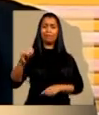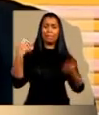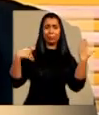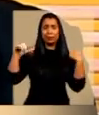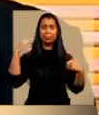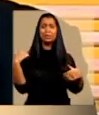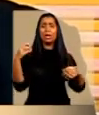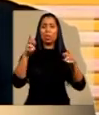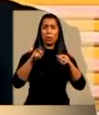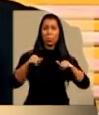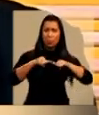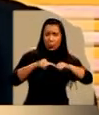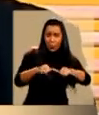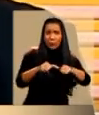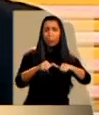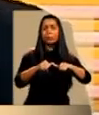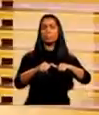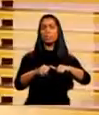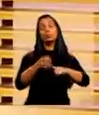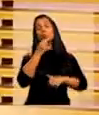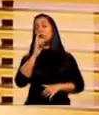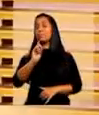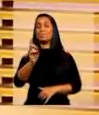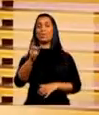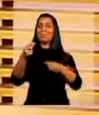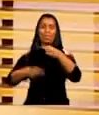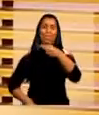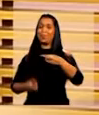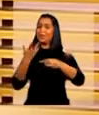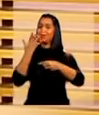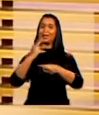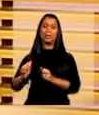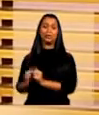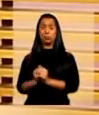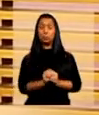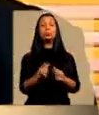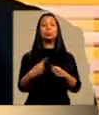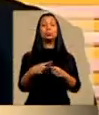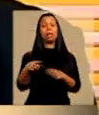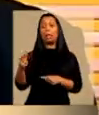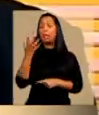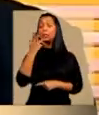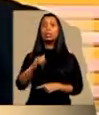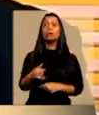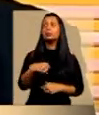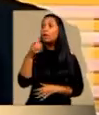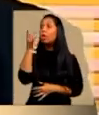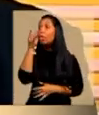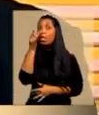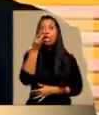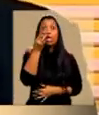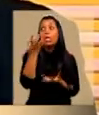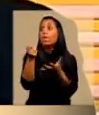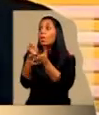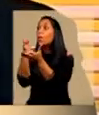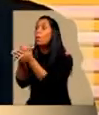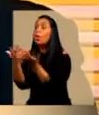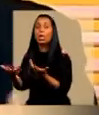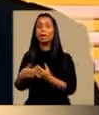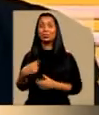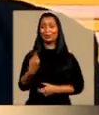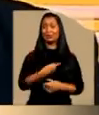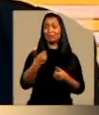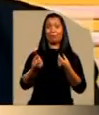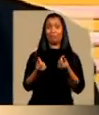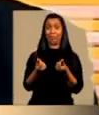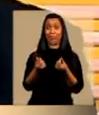sai com a criança para um supermercado, que muitas vezes eu não recomendo, tá? Não recomendo, porque as crianças, elas veem com os olhos. Né? A gente tem